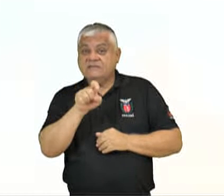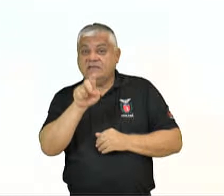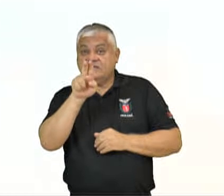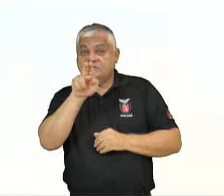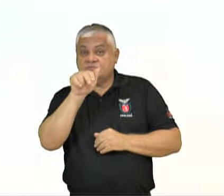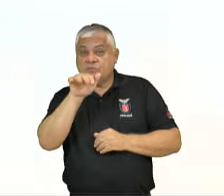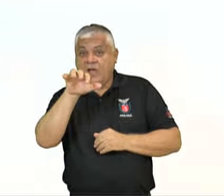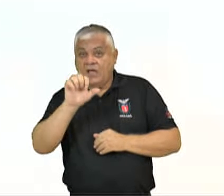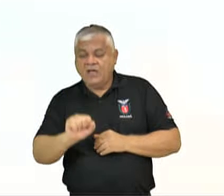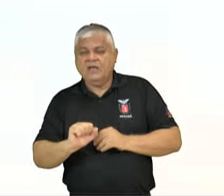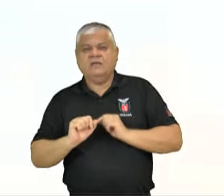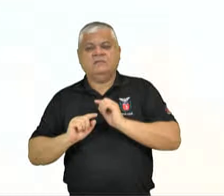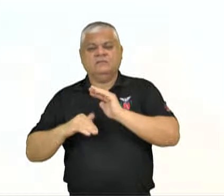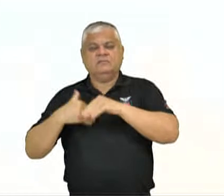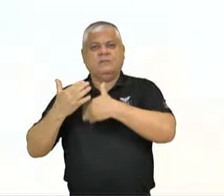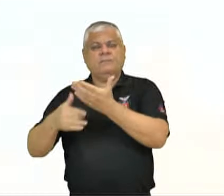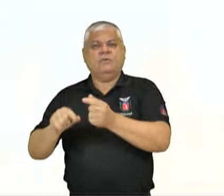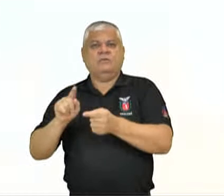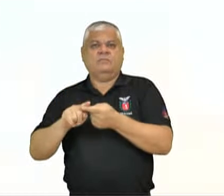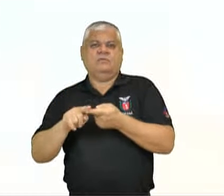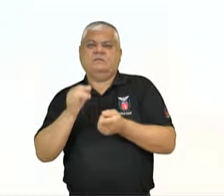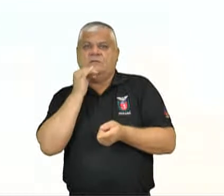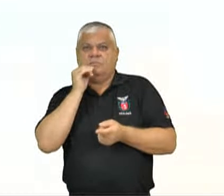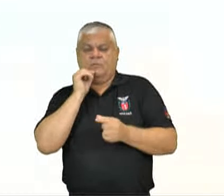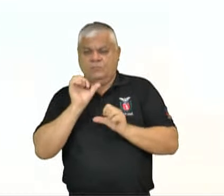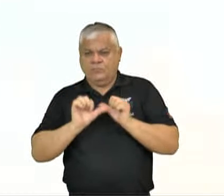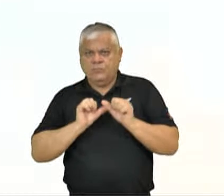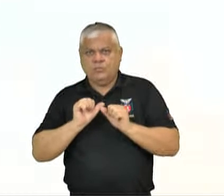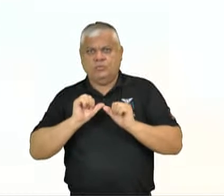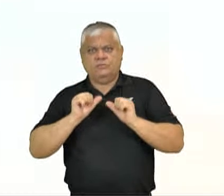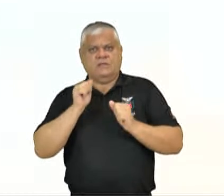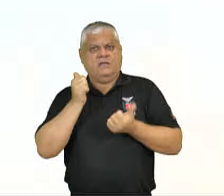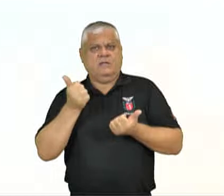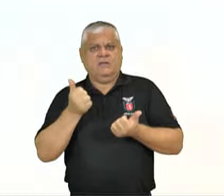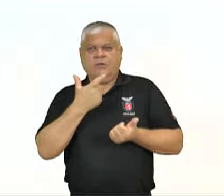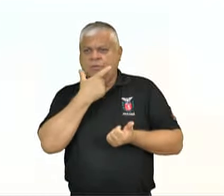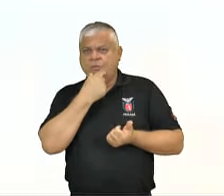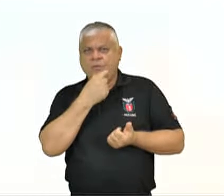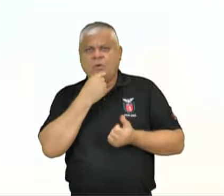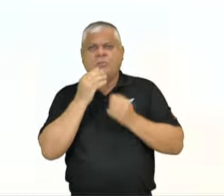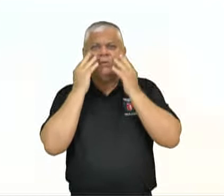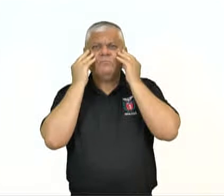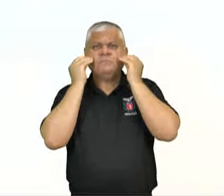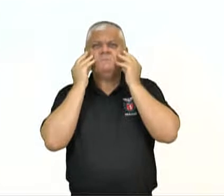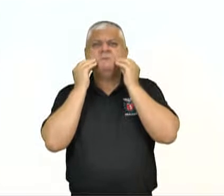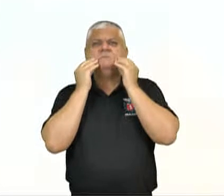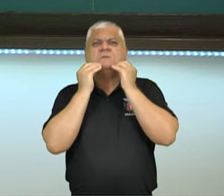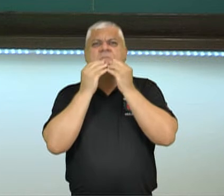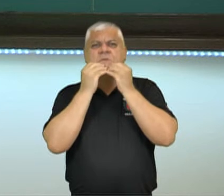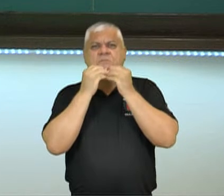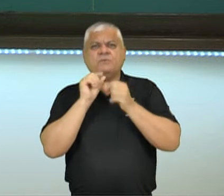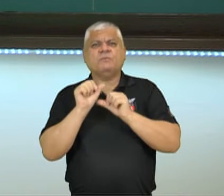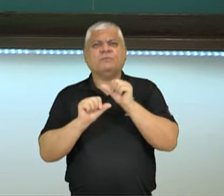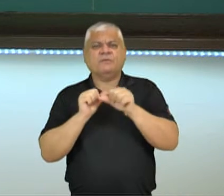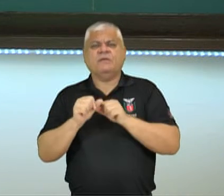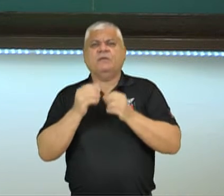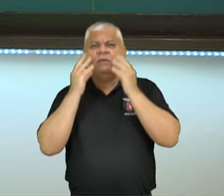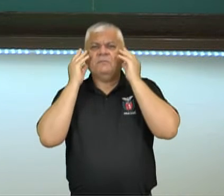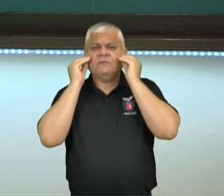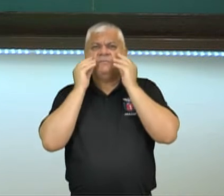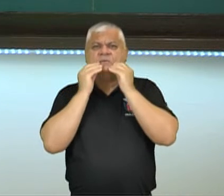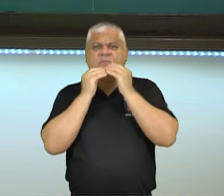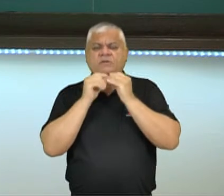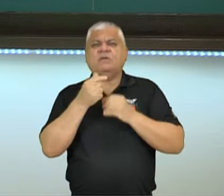que aparece depois, né, ali de mudança, quando a gente vai passando por esse período, então o nascimento da barba